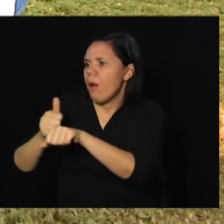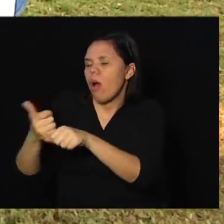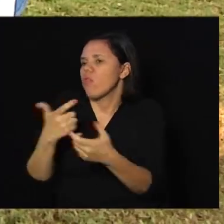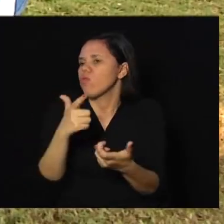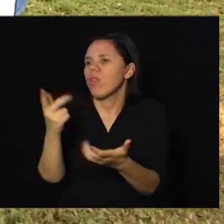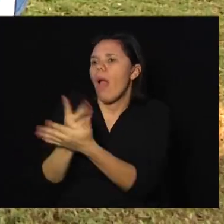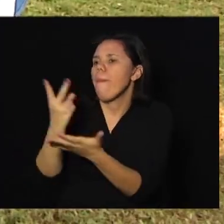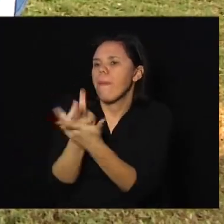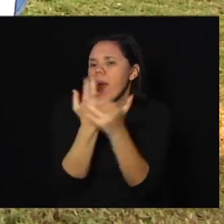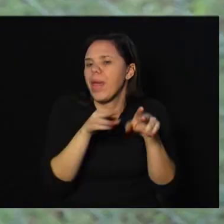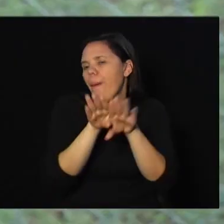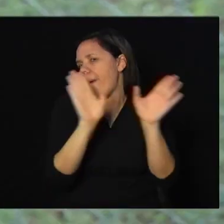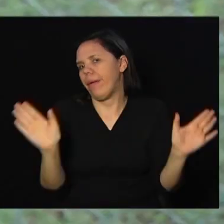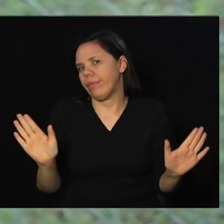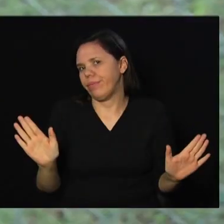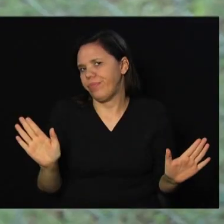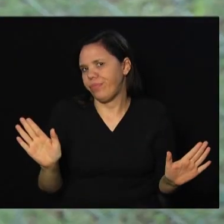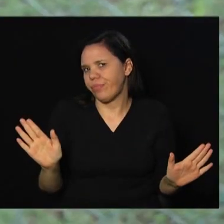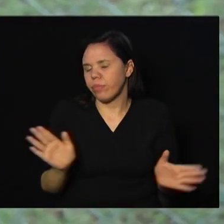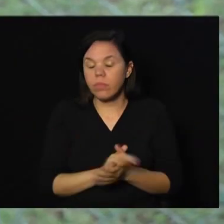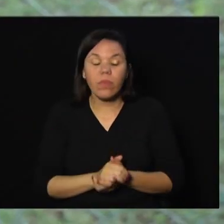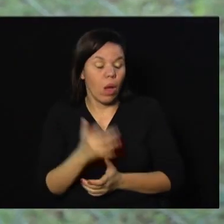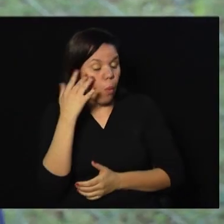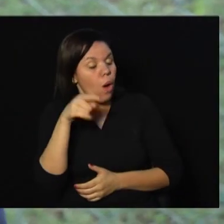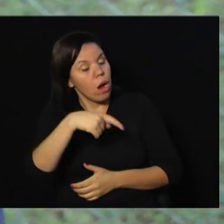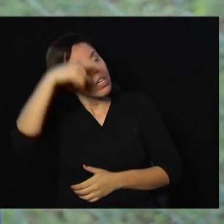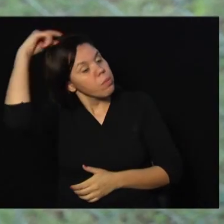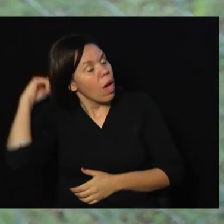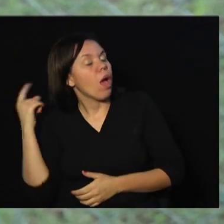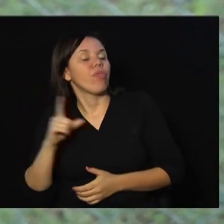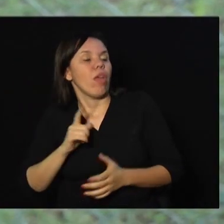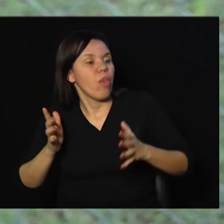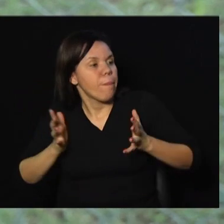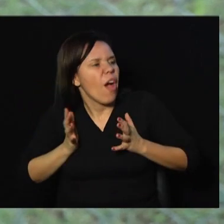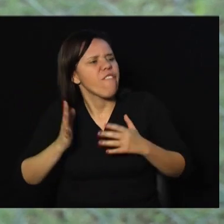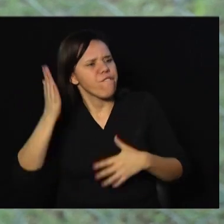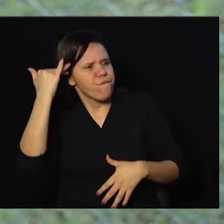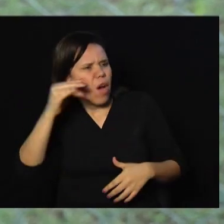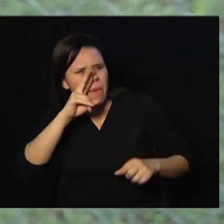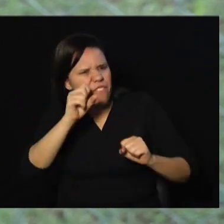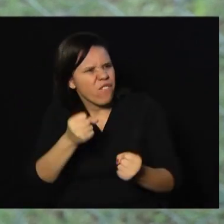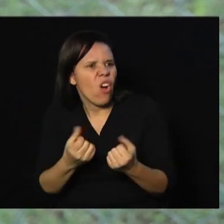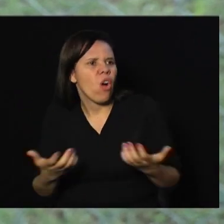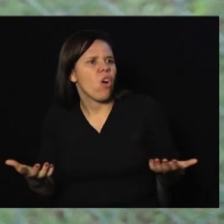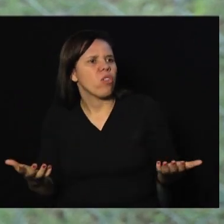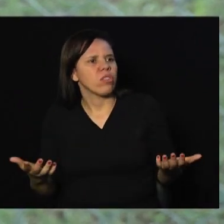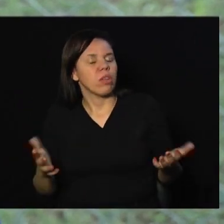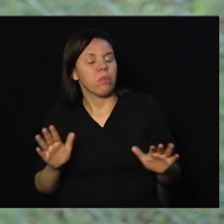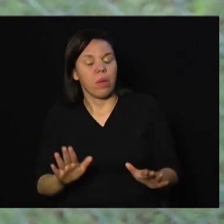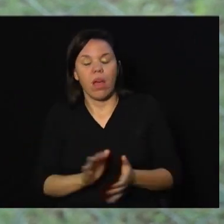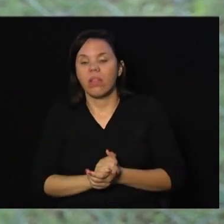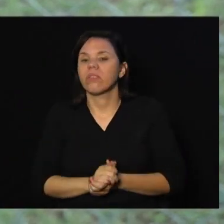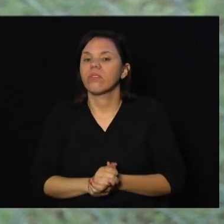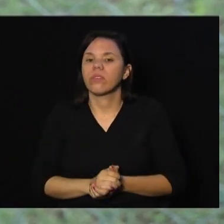têm, né? É lógico que ele tem força, ele tem dinheiro, ele tem uma fama, mas eu acho que quando